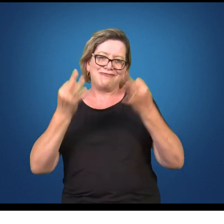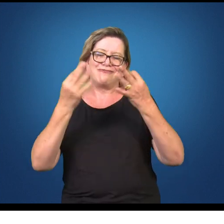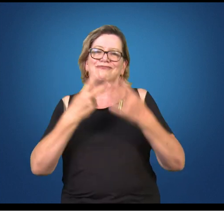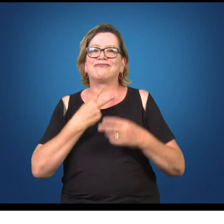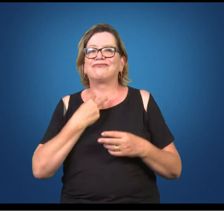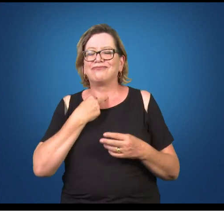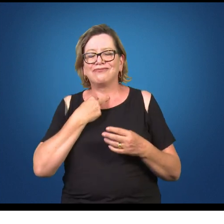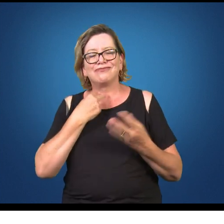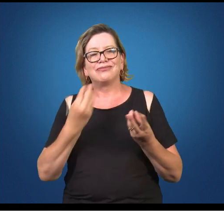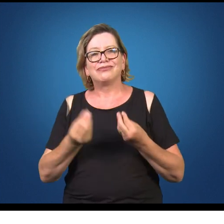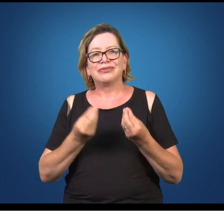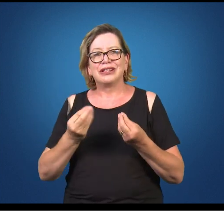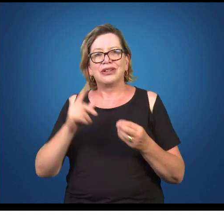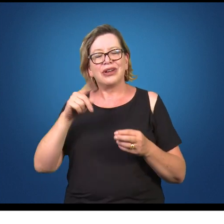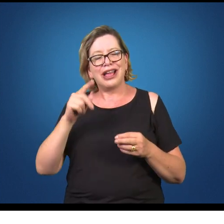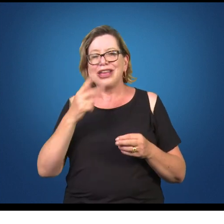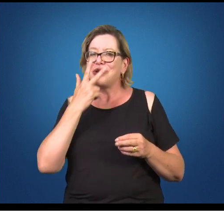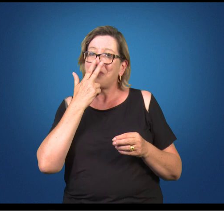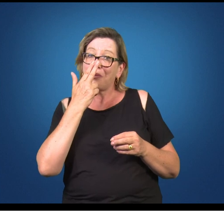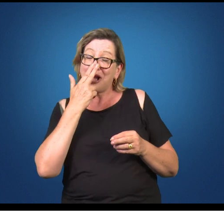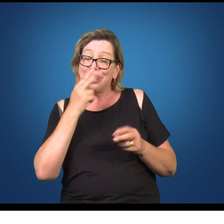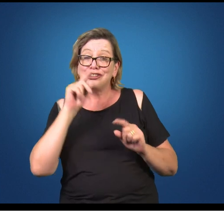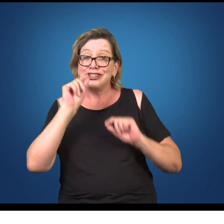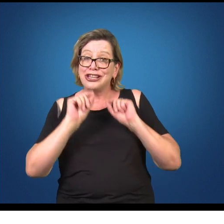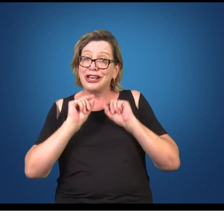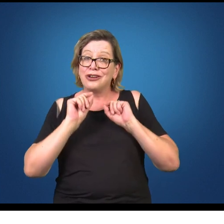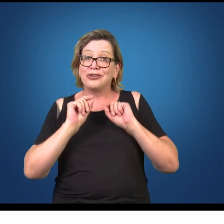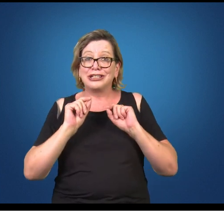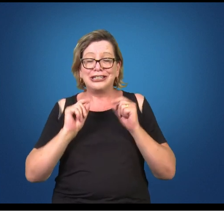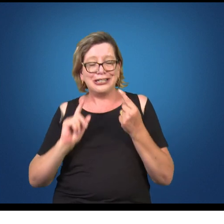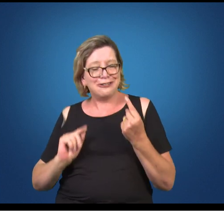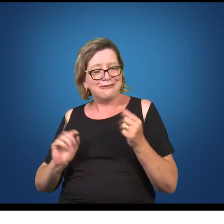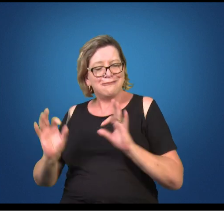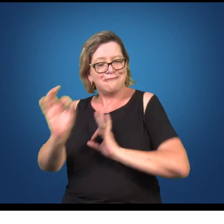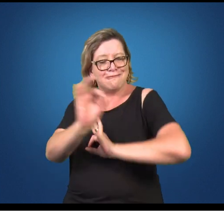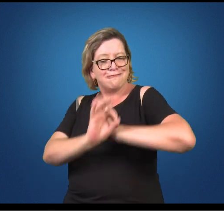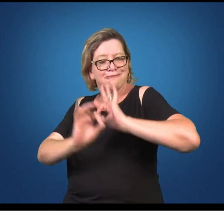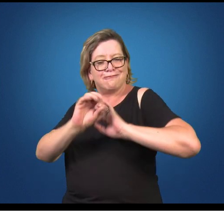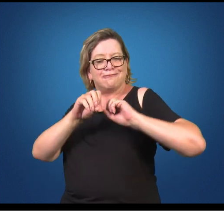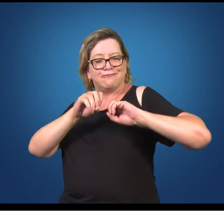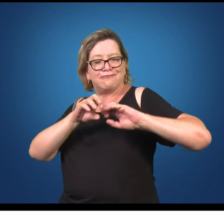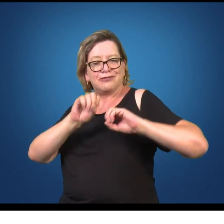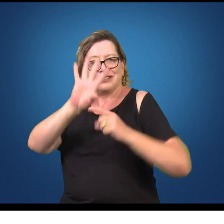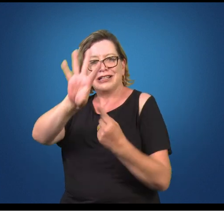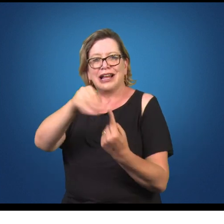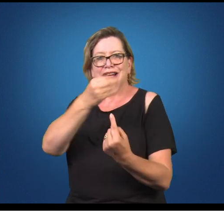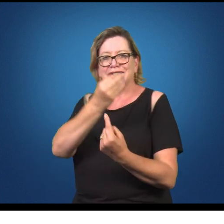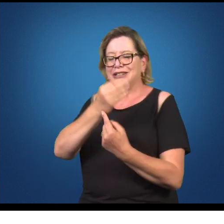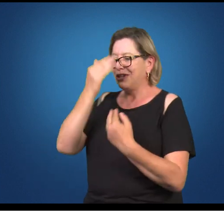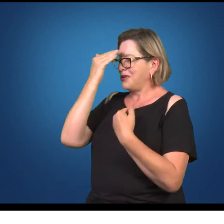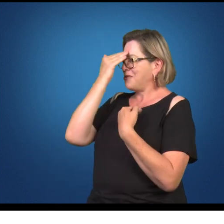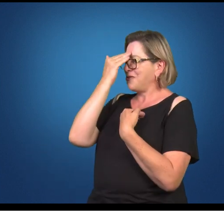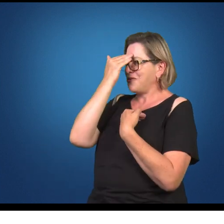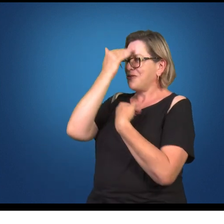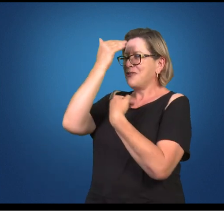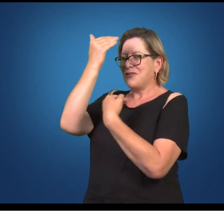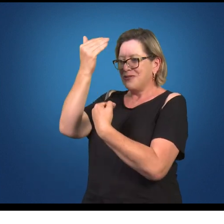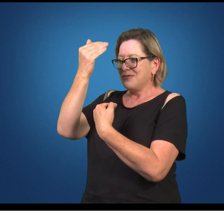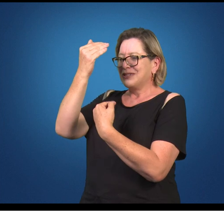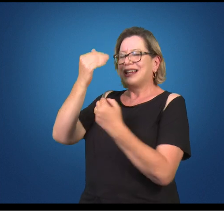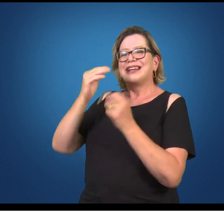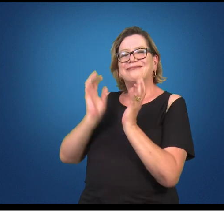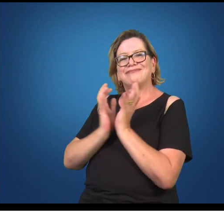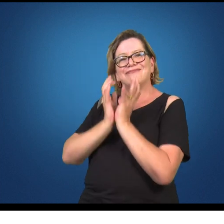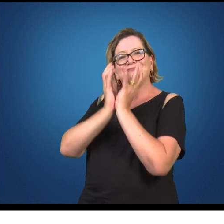Sim. Então, acho que são essas questões que norteiam mesmo o ensino. Professora Érica, muito obrigado